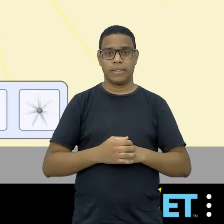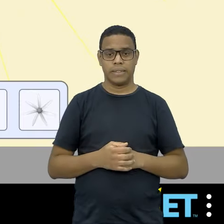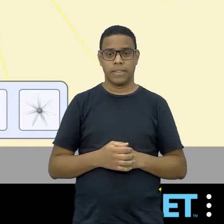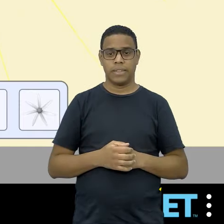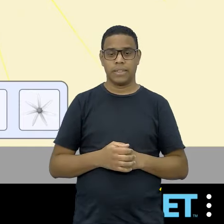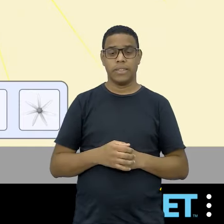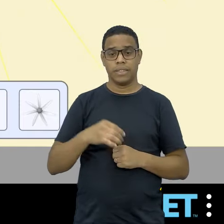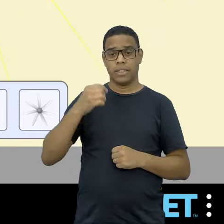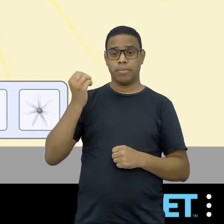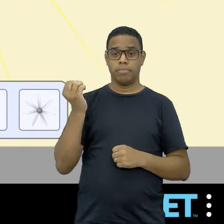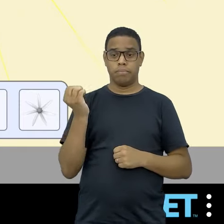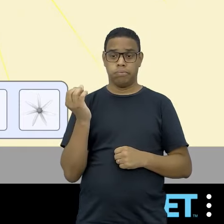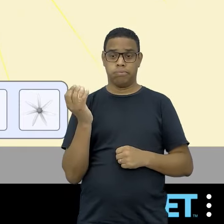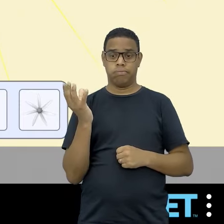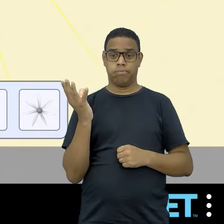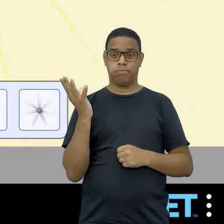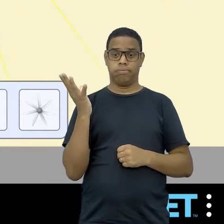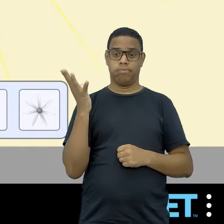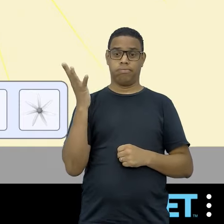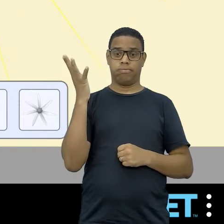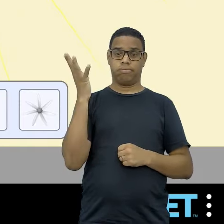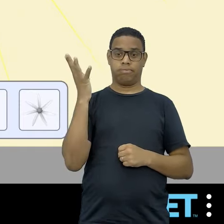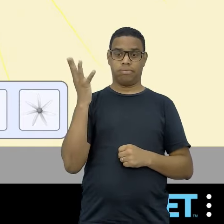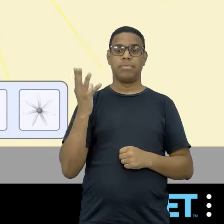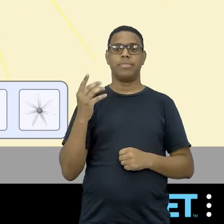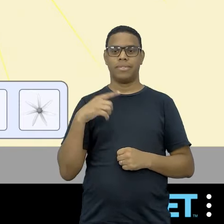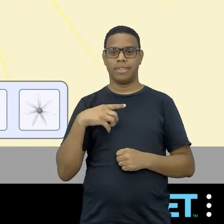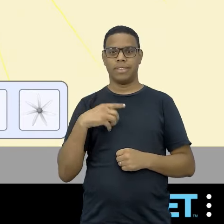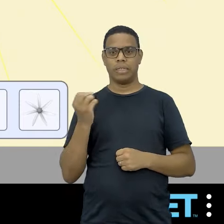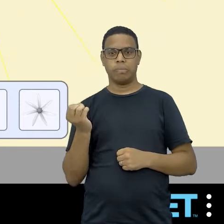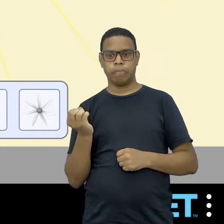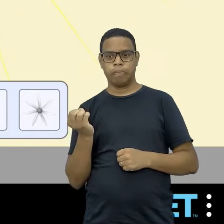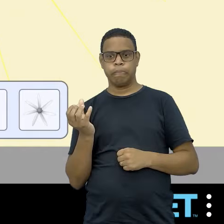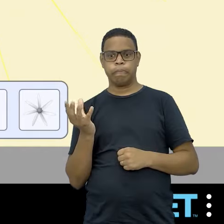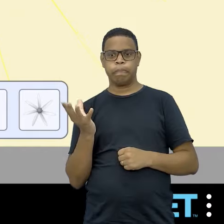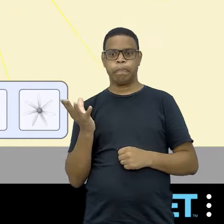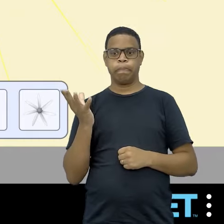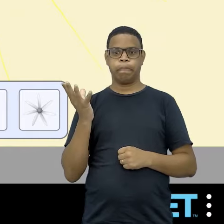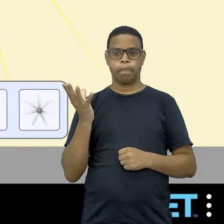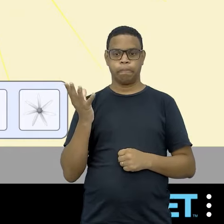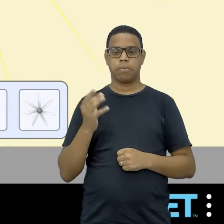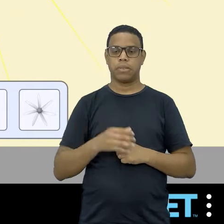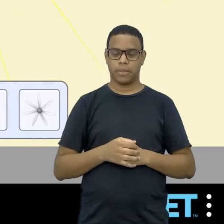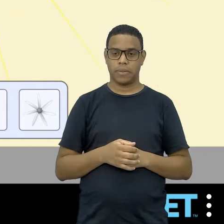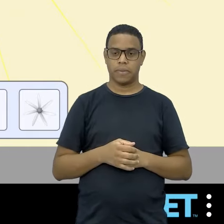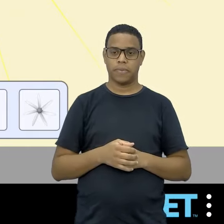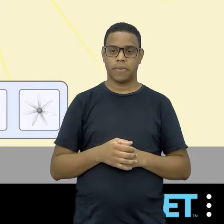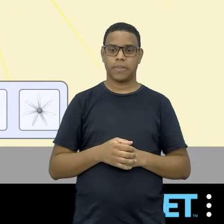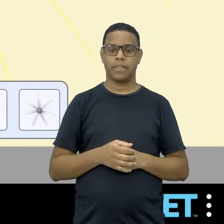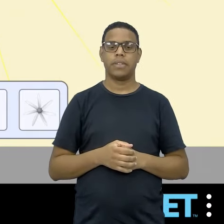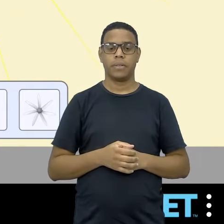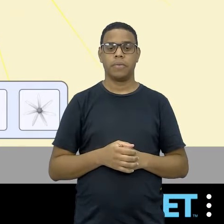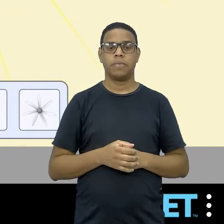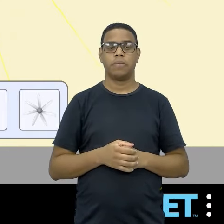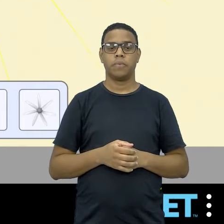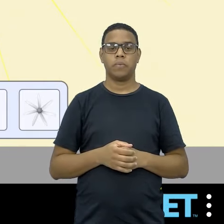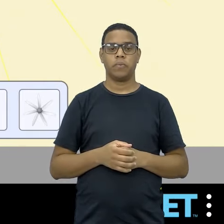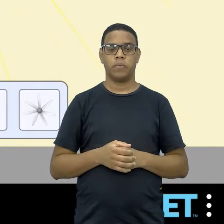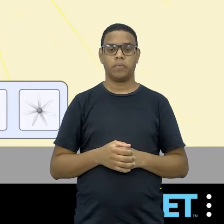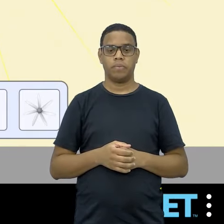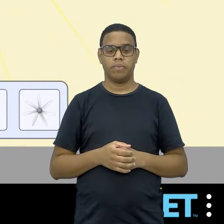A lâmpada aumentou aqui a luminosidade, tá vendo? Olha lá. A lâmpada aqui aumentou a